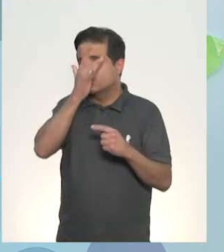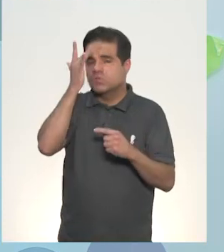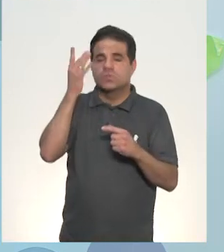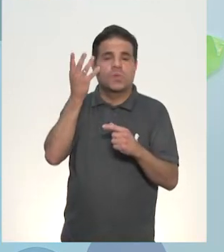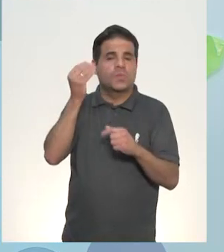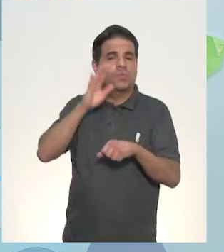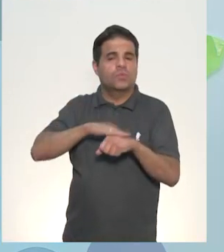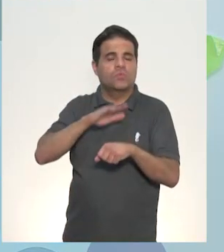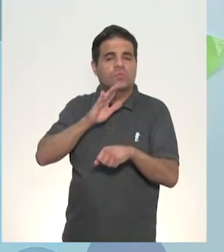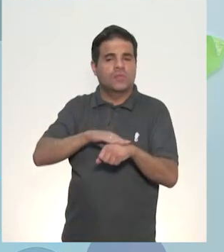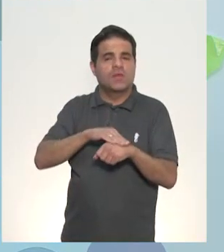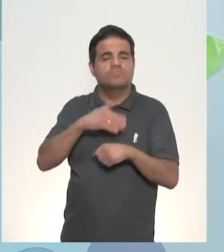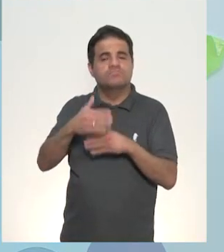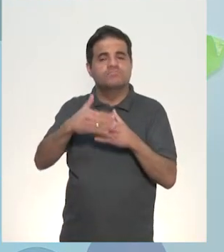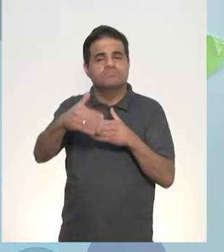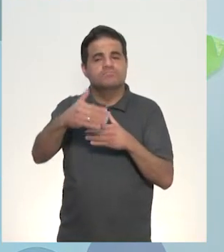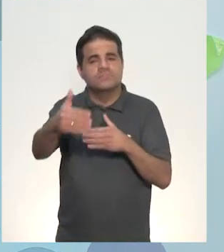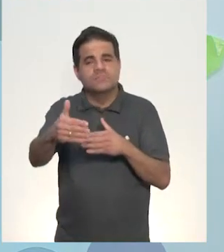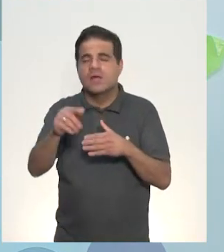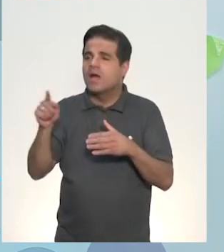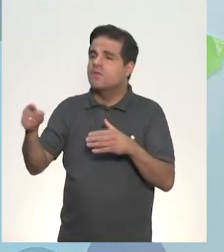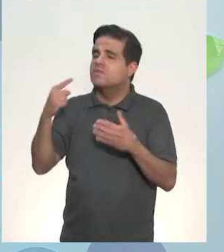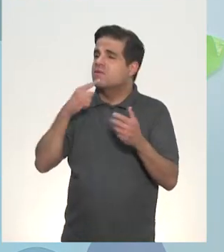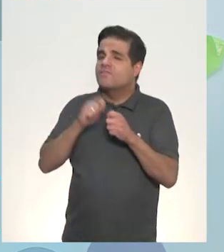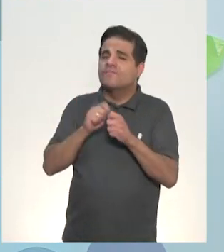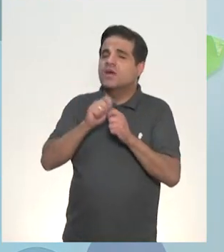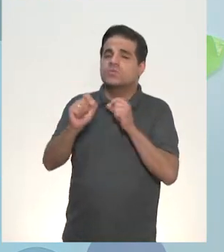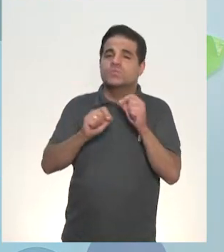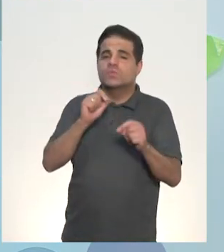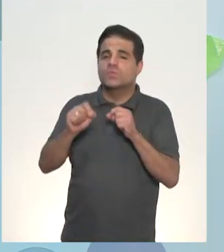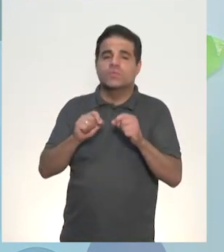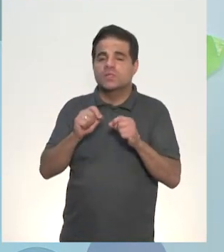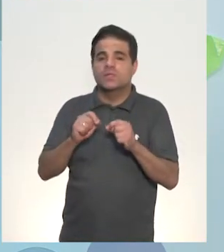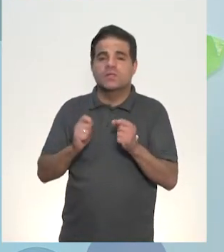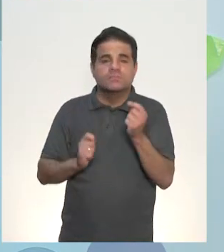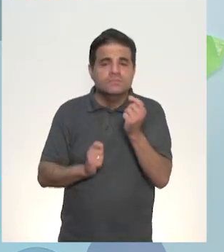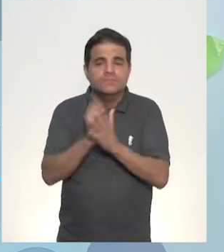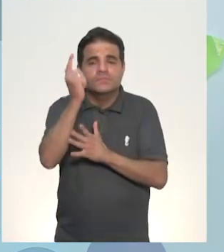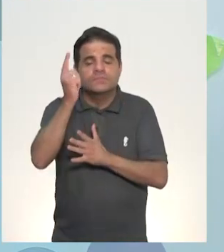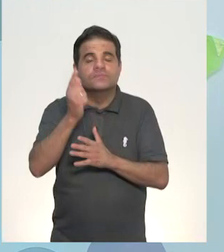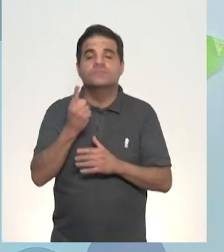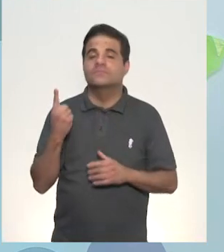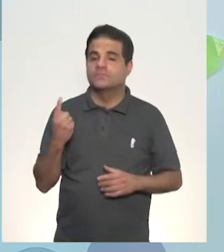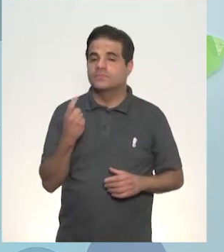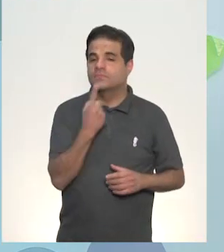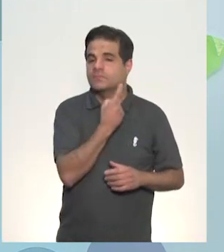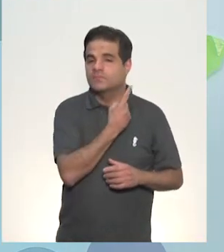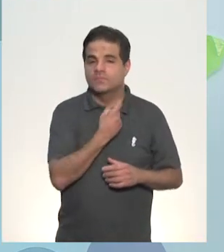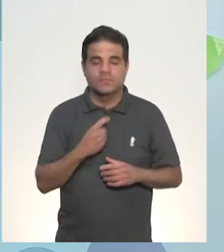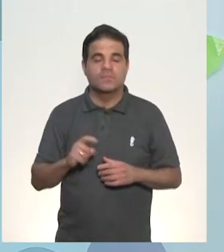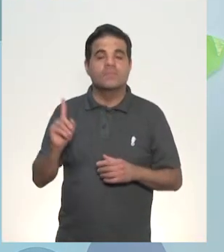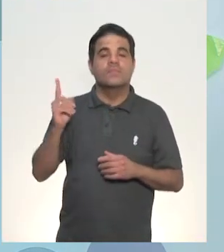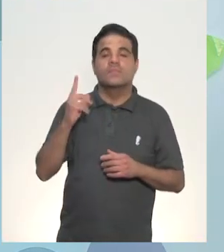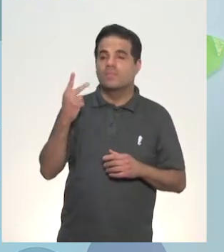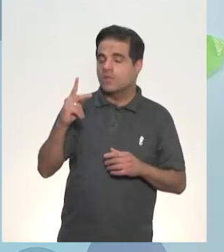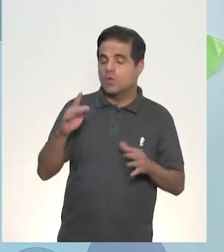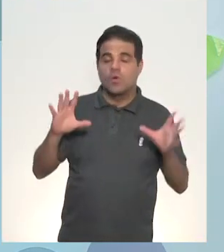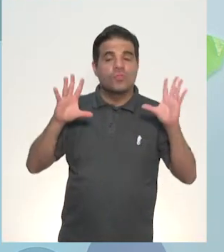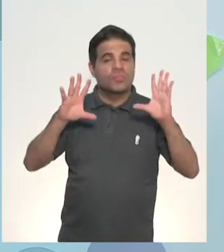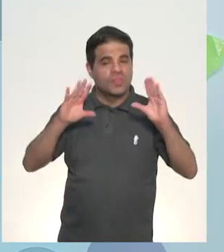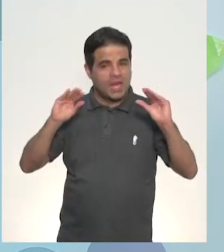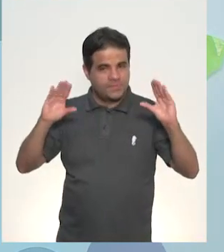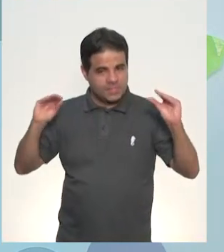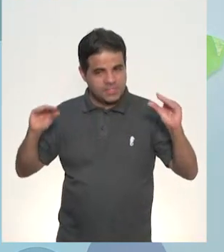tempo. Aí você faz o quê? Compra o perfume dessa pessoa e espirra no seu travesseiro,